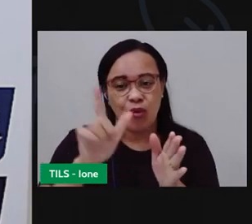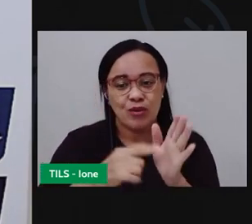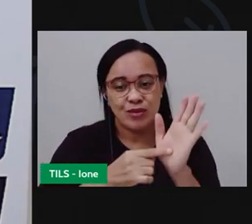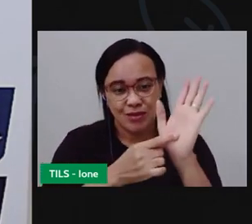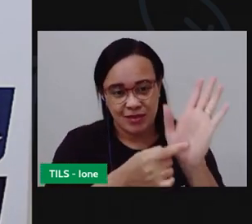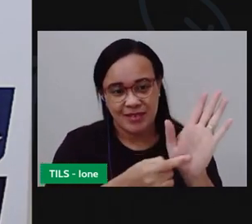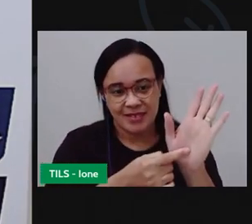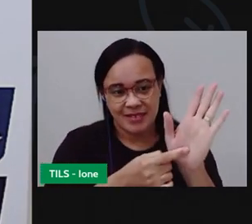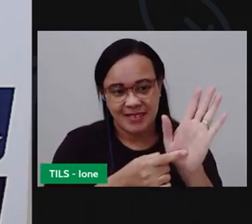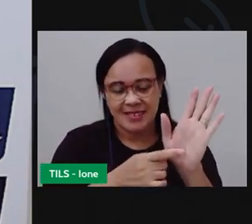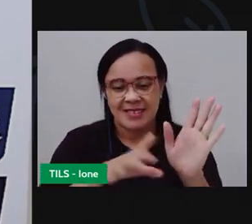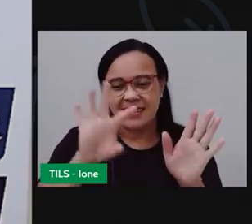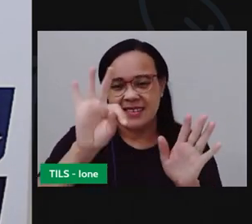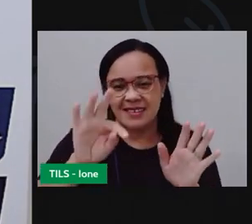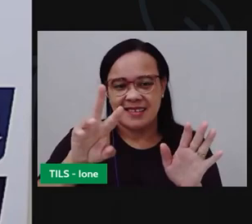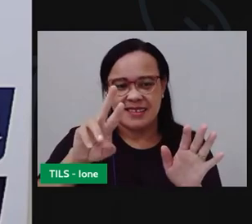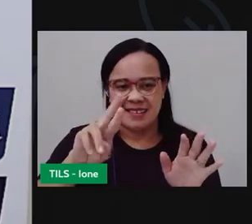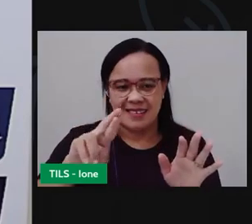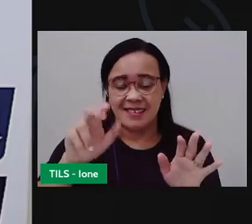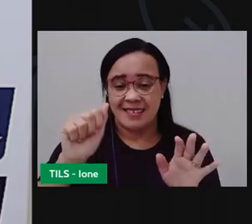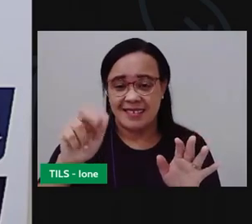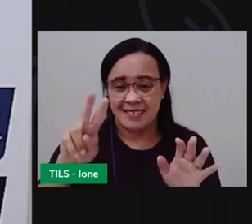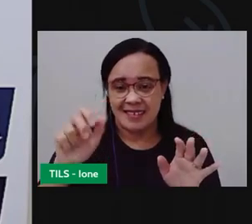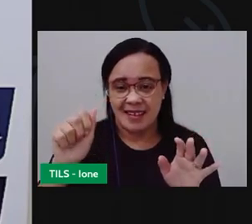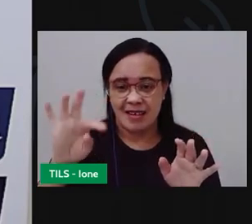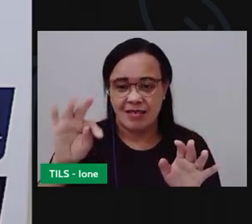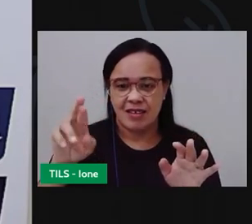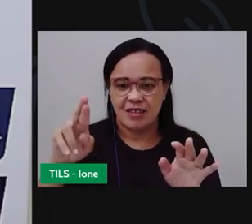que eu tô falando ó trava Trova